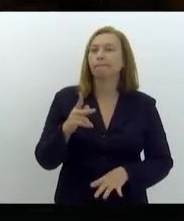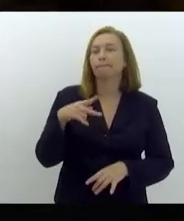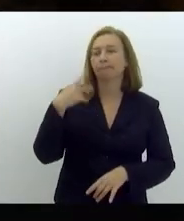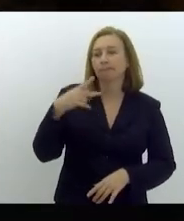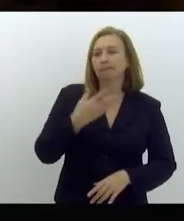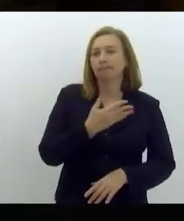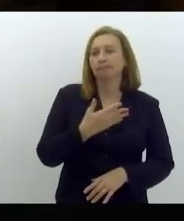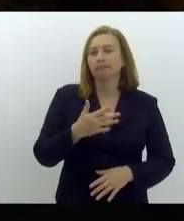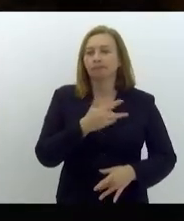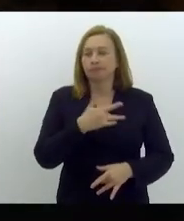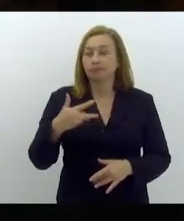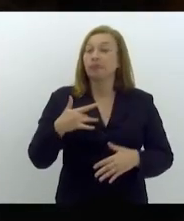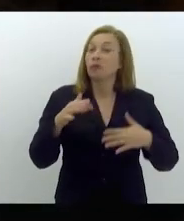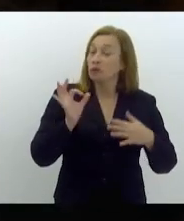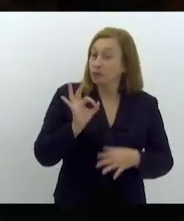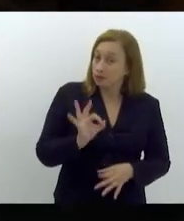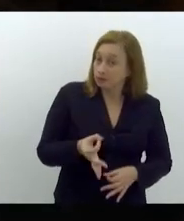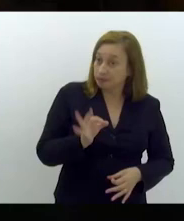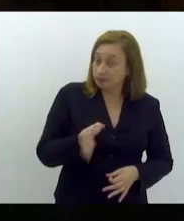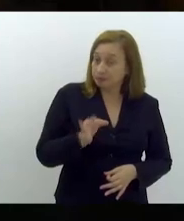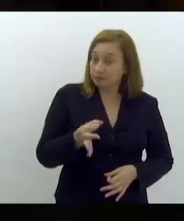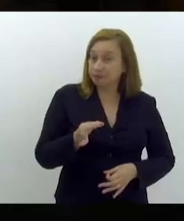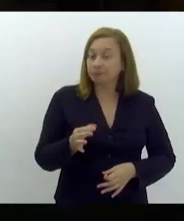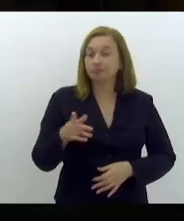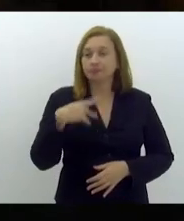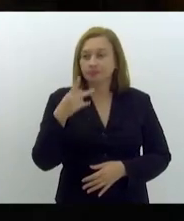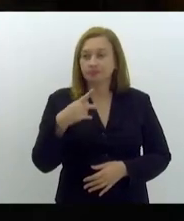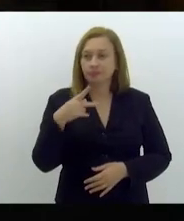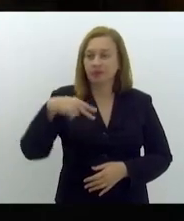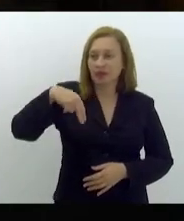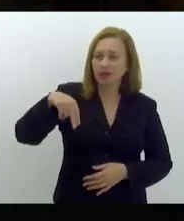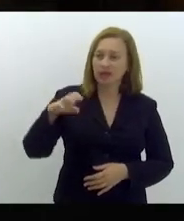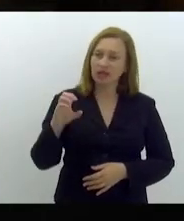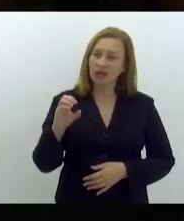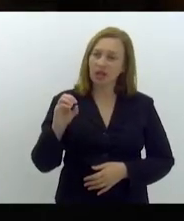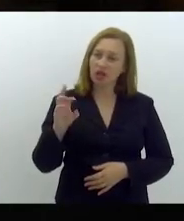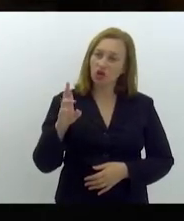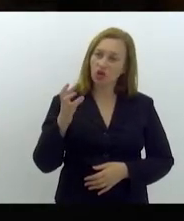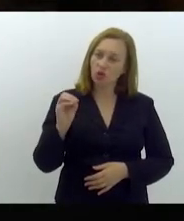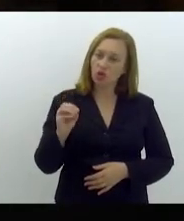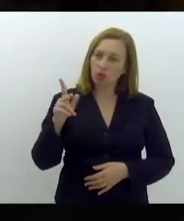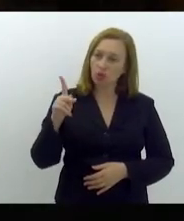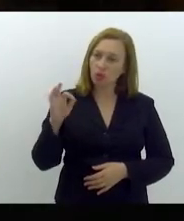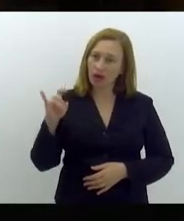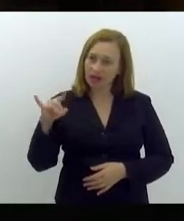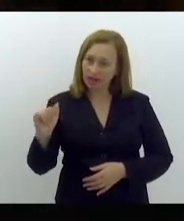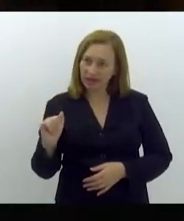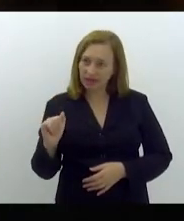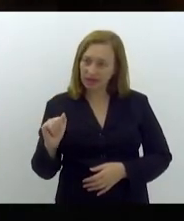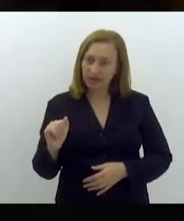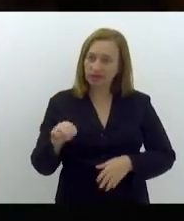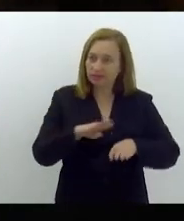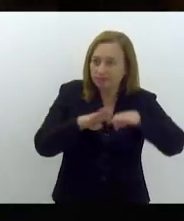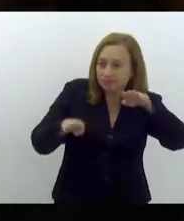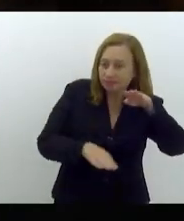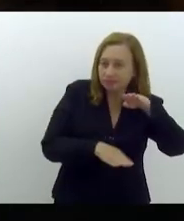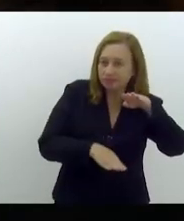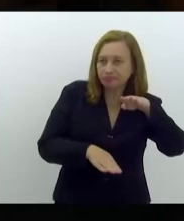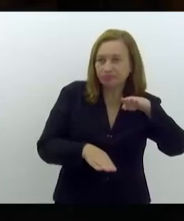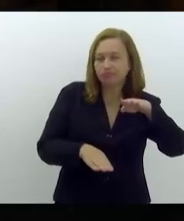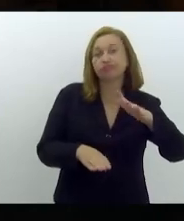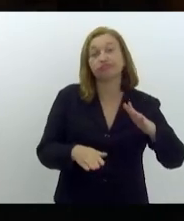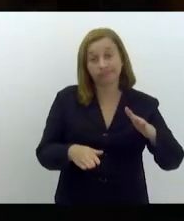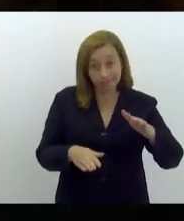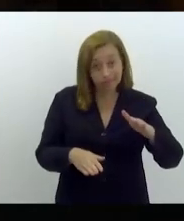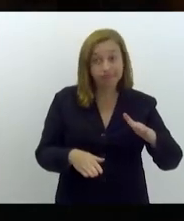então é óbvio quando a gente fala da necropolítica participo aí das desigualdades que se